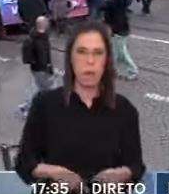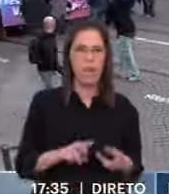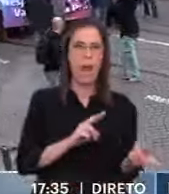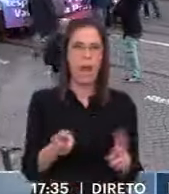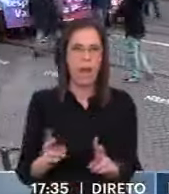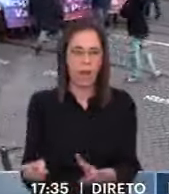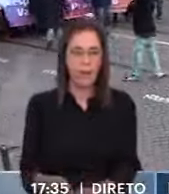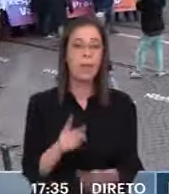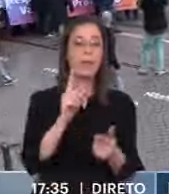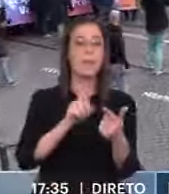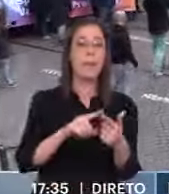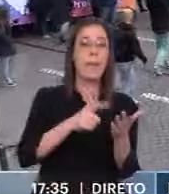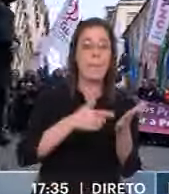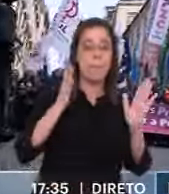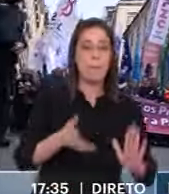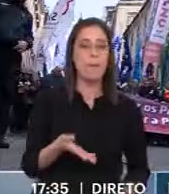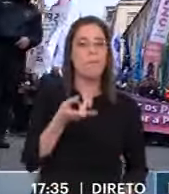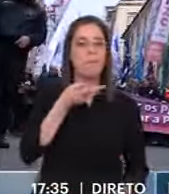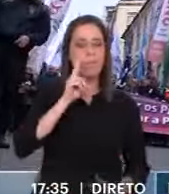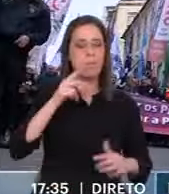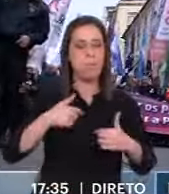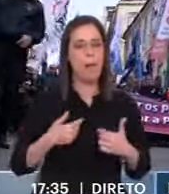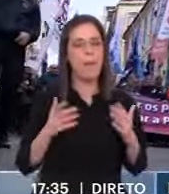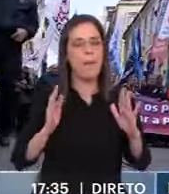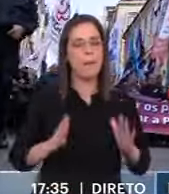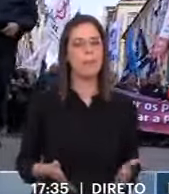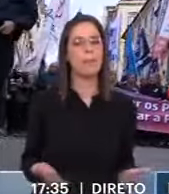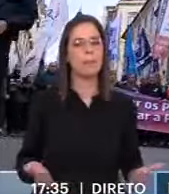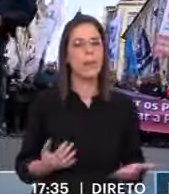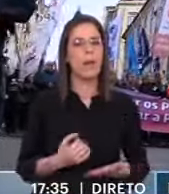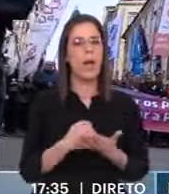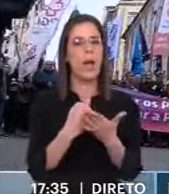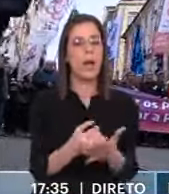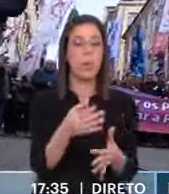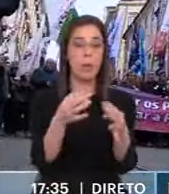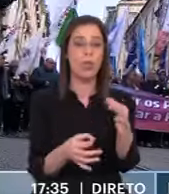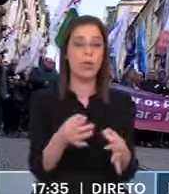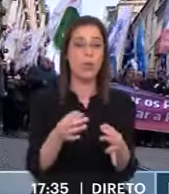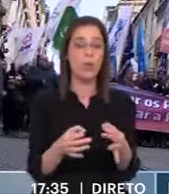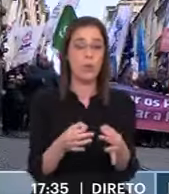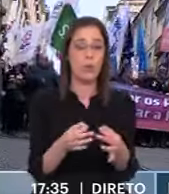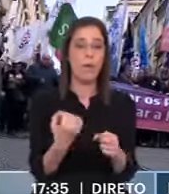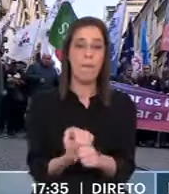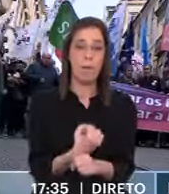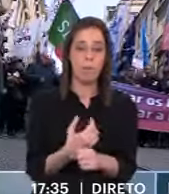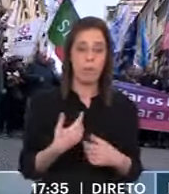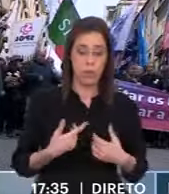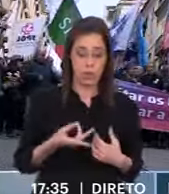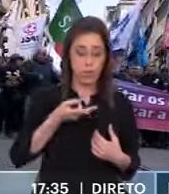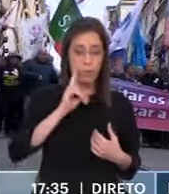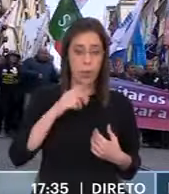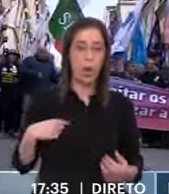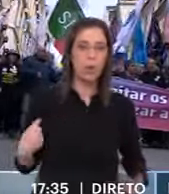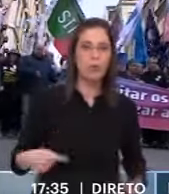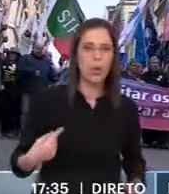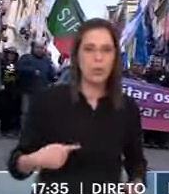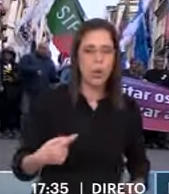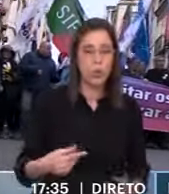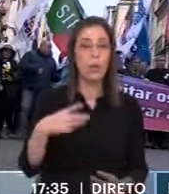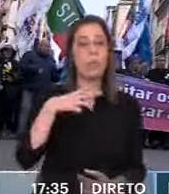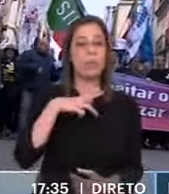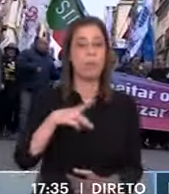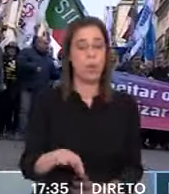a necessidade que os diretores precisam de apoio jurídico nas suas funções. Nós, diretores, todos os dias, nós em